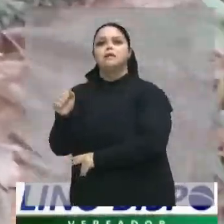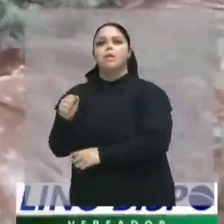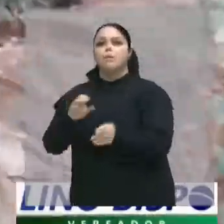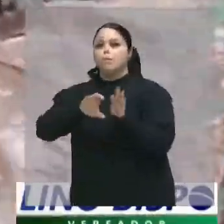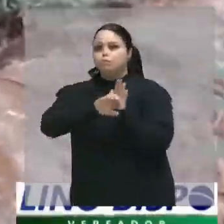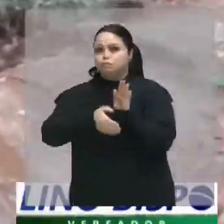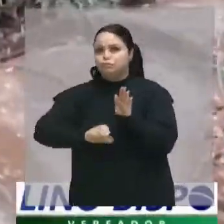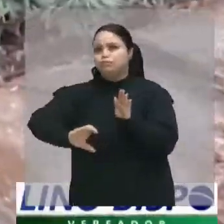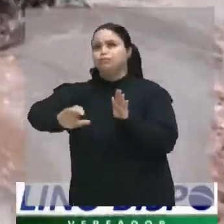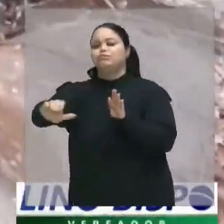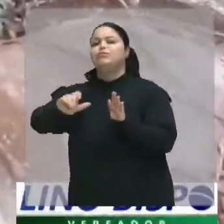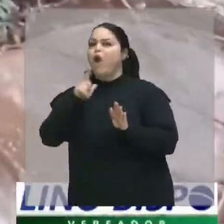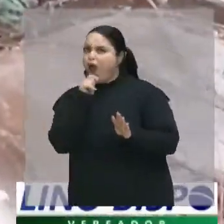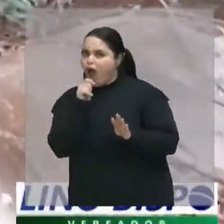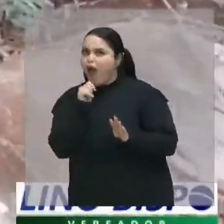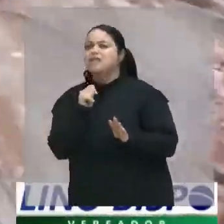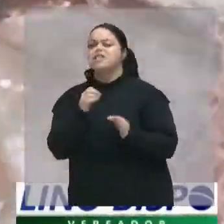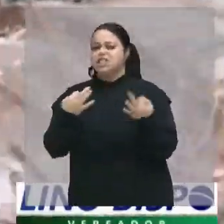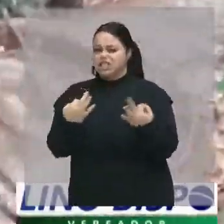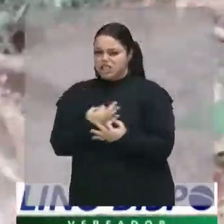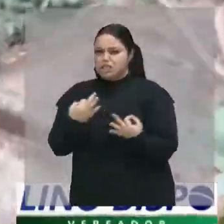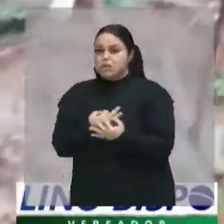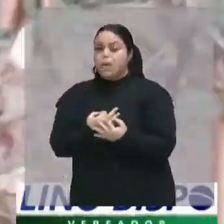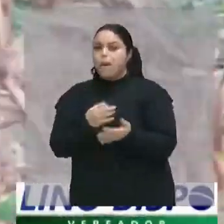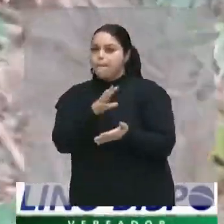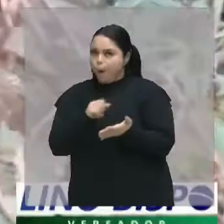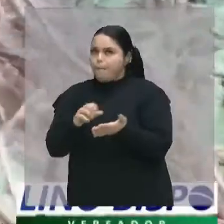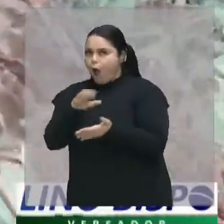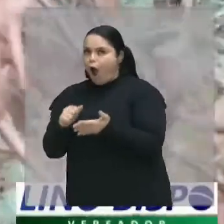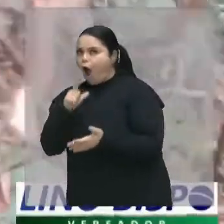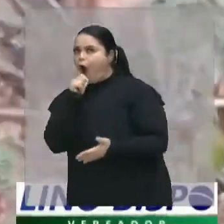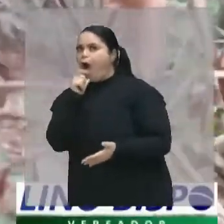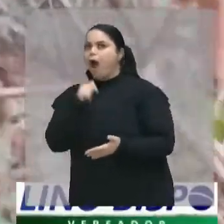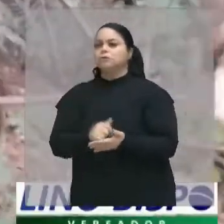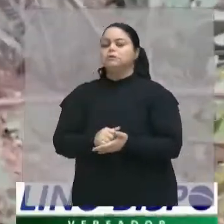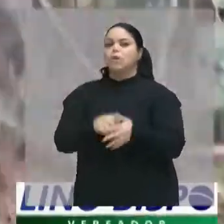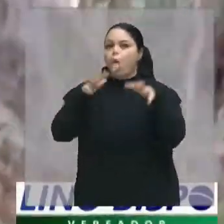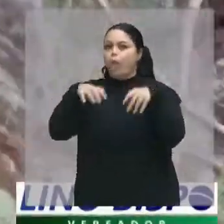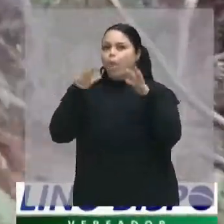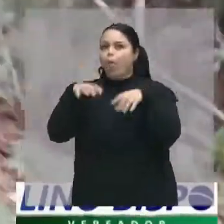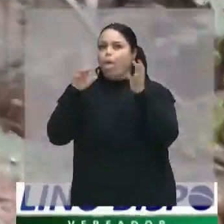de águas pluviais, tá certo? Que capta as águas de chuva,